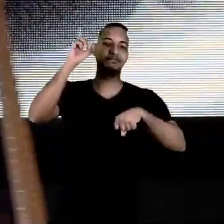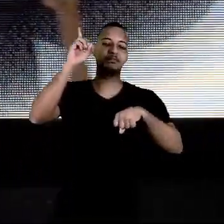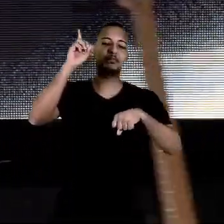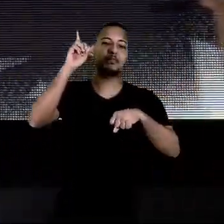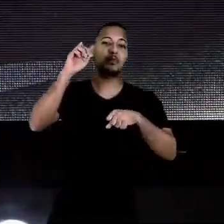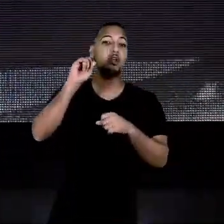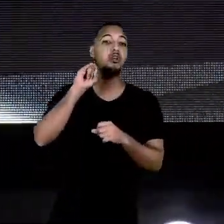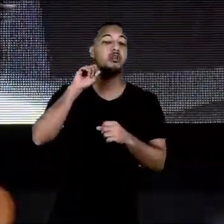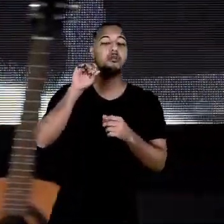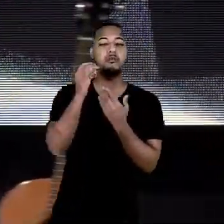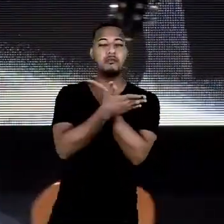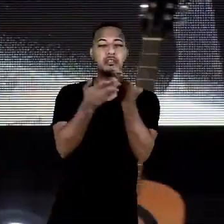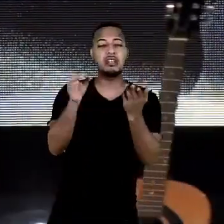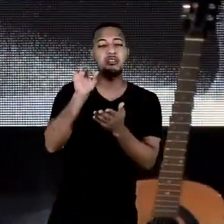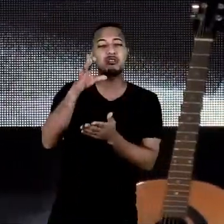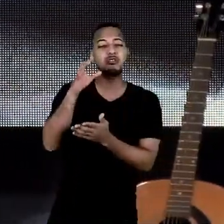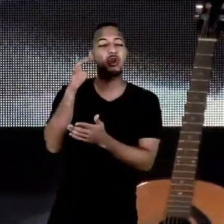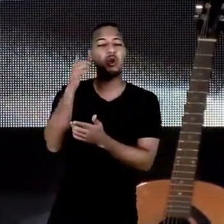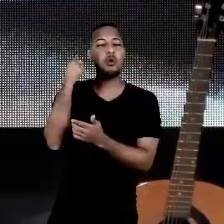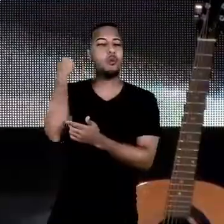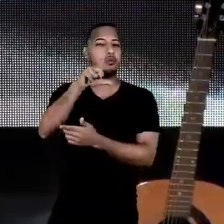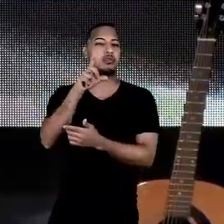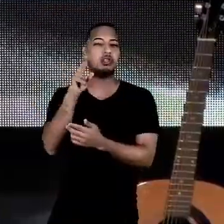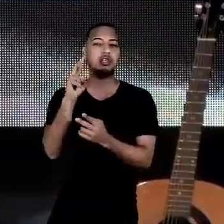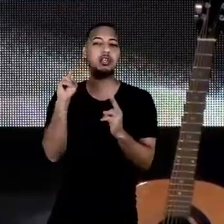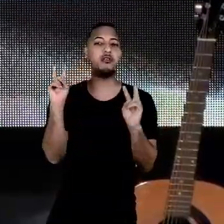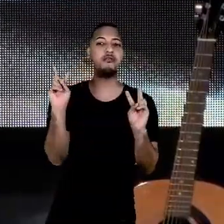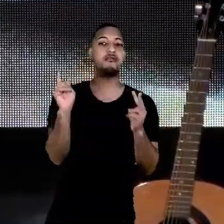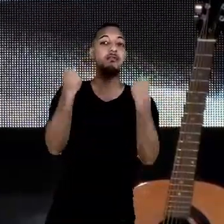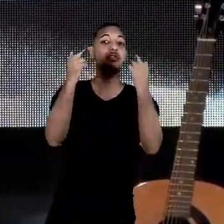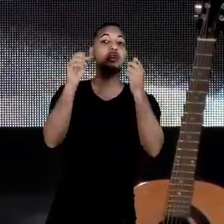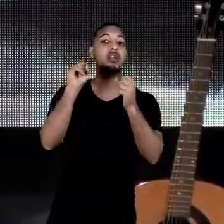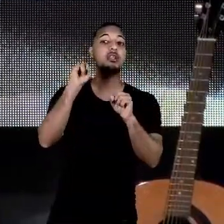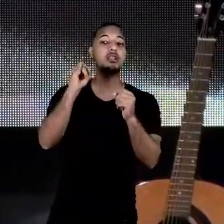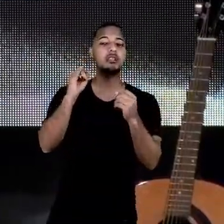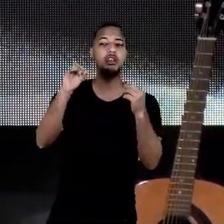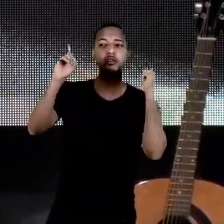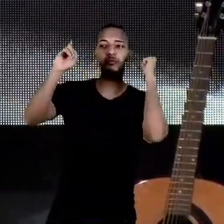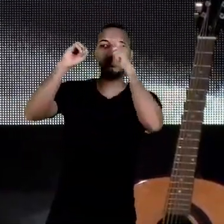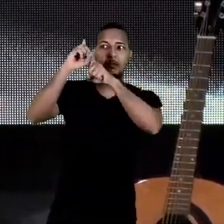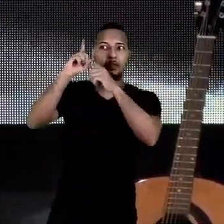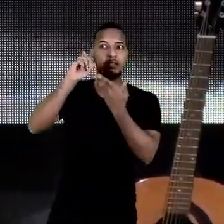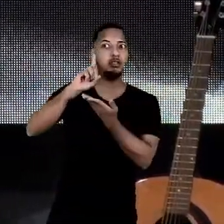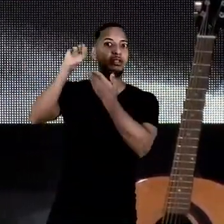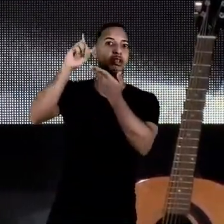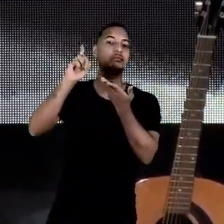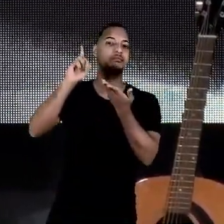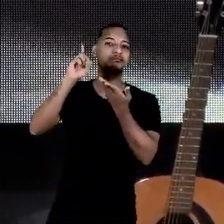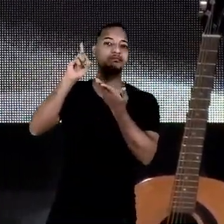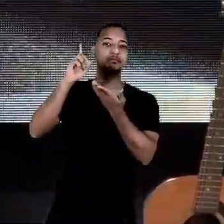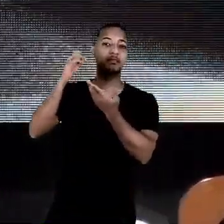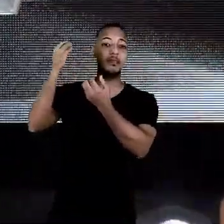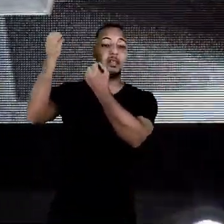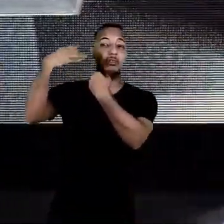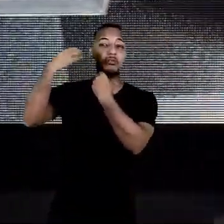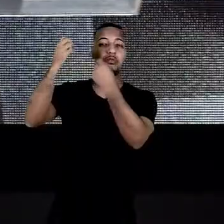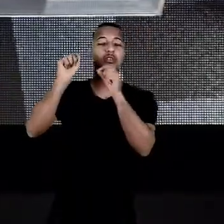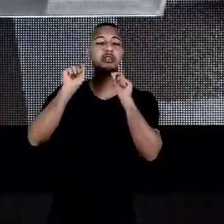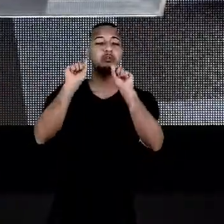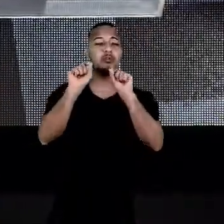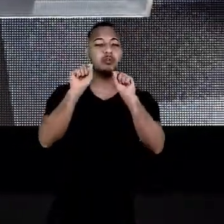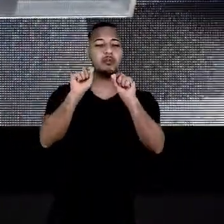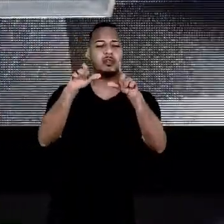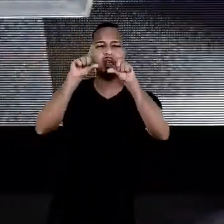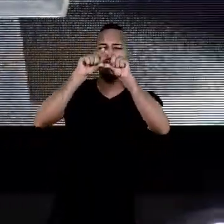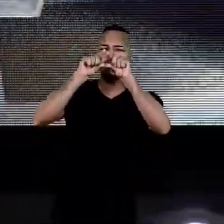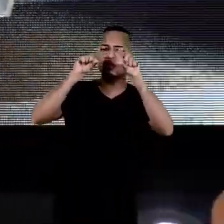se você colocar Ele à sua frente. Sabe o que isso me ensina? Não sei se você já ouviu aquela frase